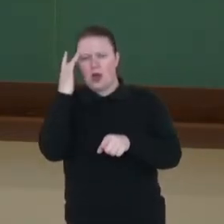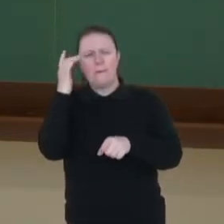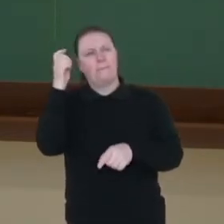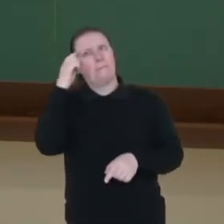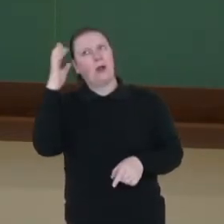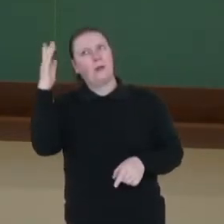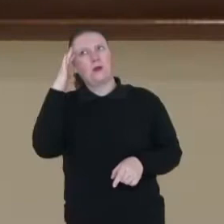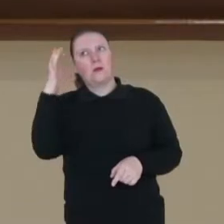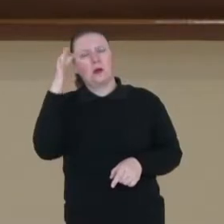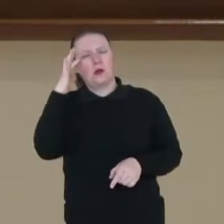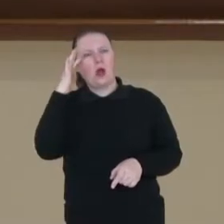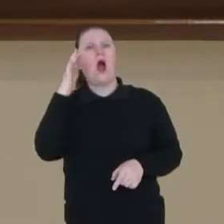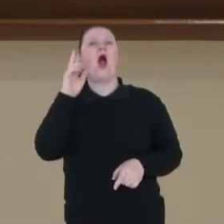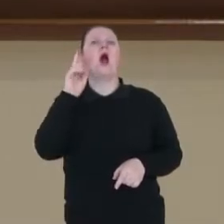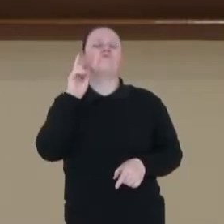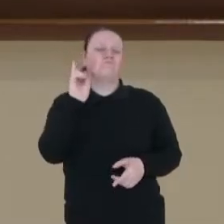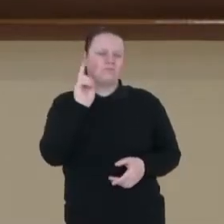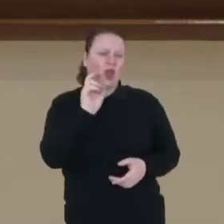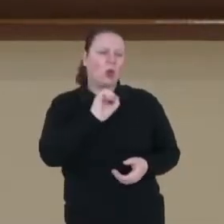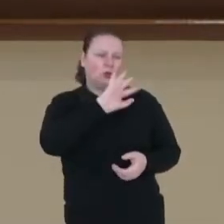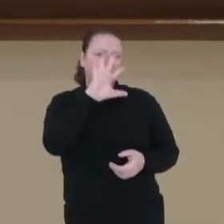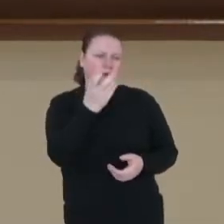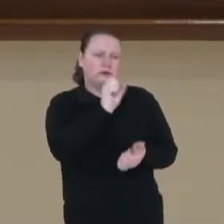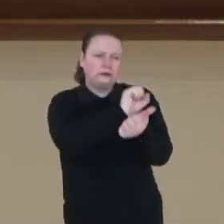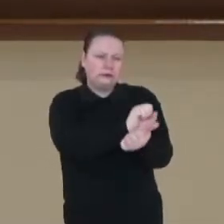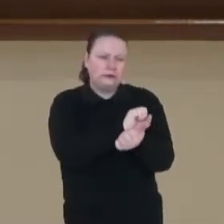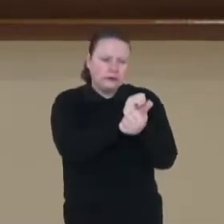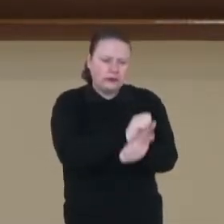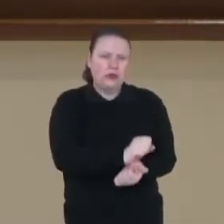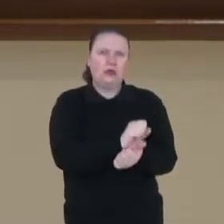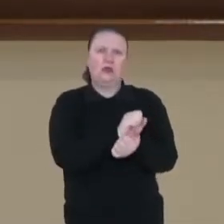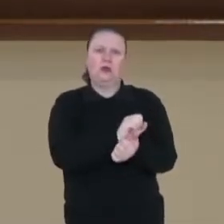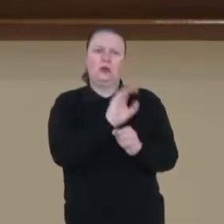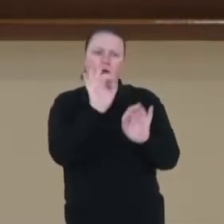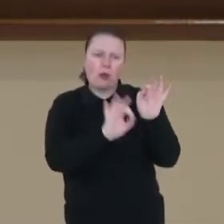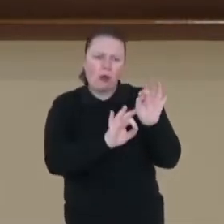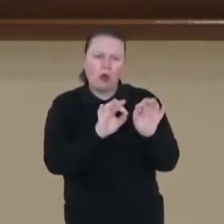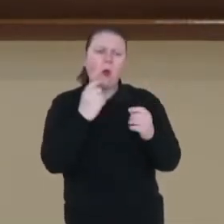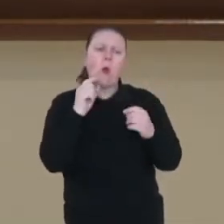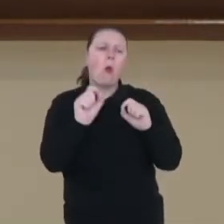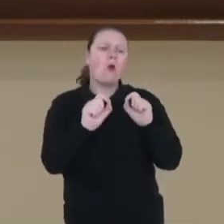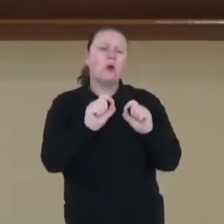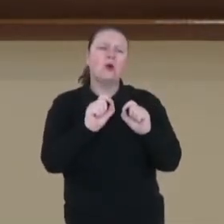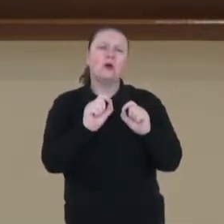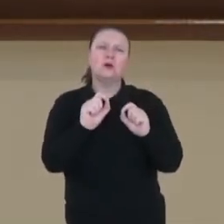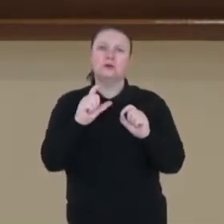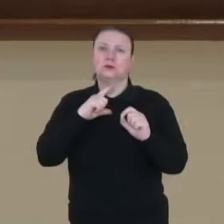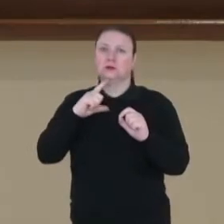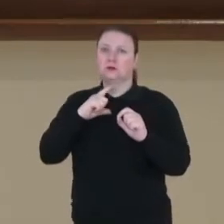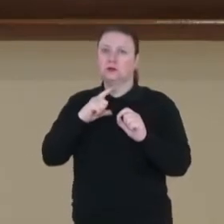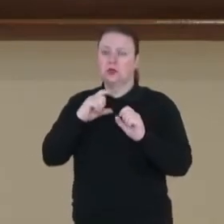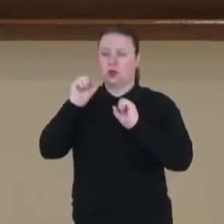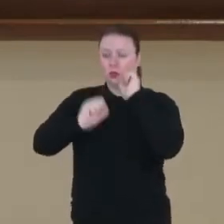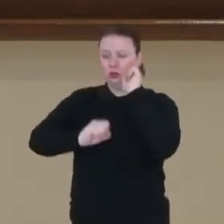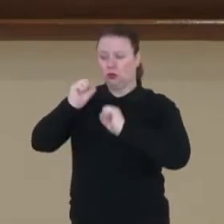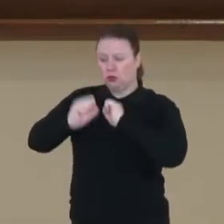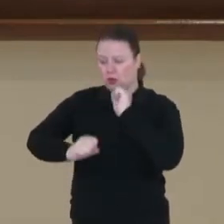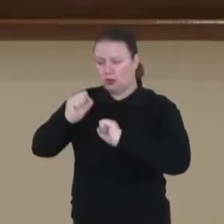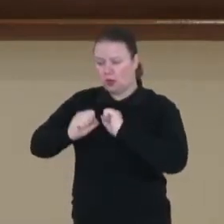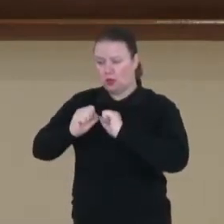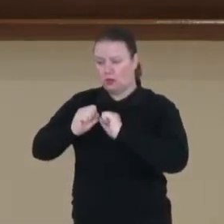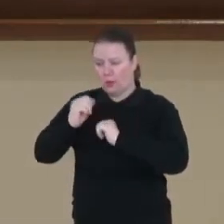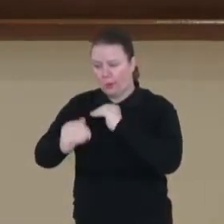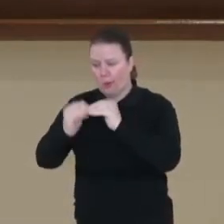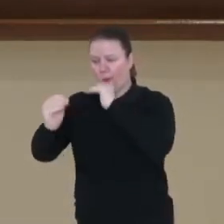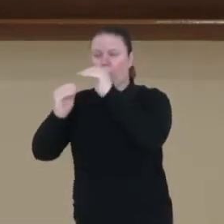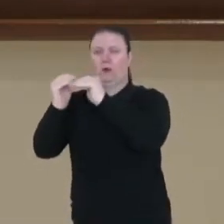da escravidão, que a industrialização ela vai tomar força no mundo todo, os produtos industrializados. O